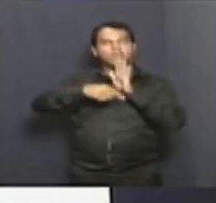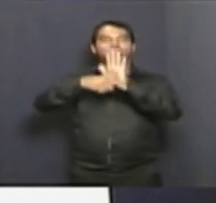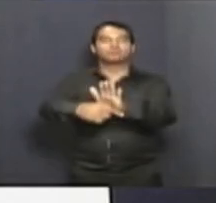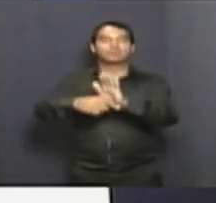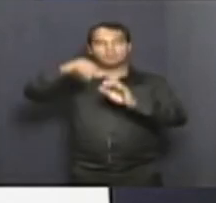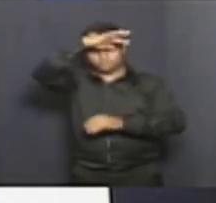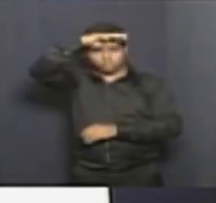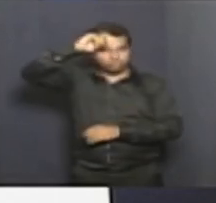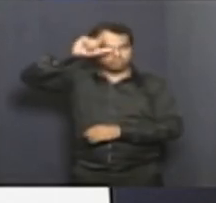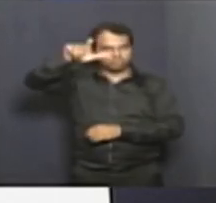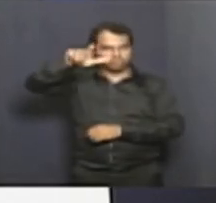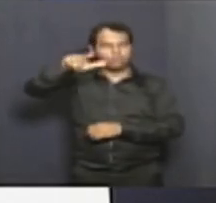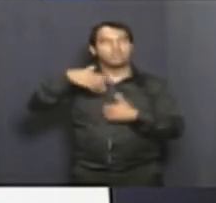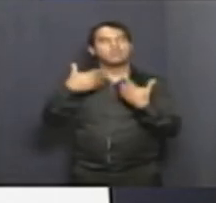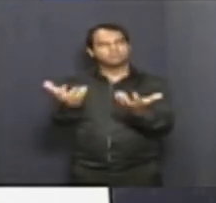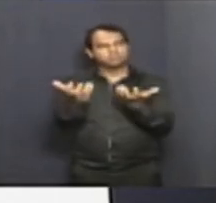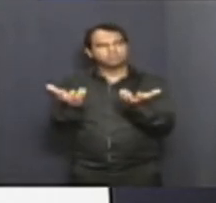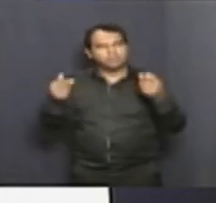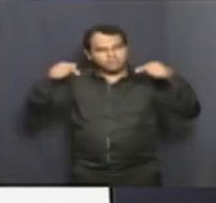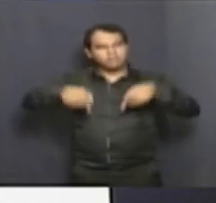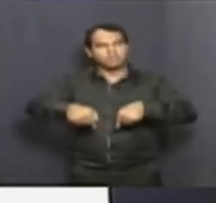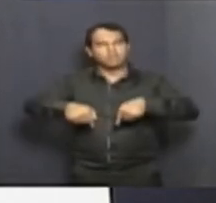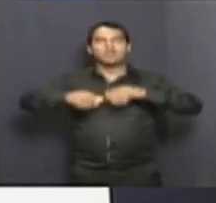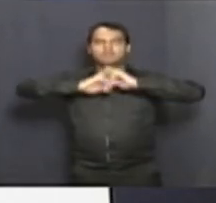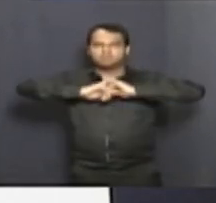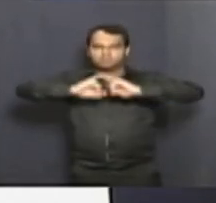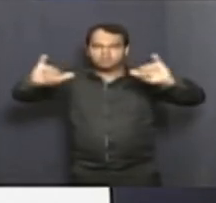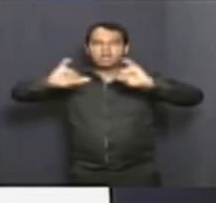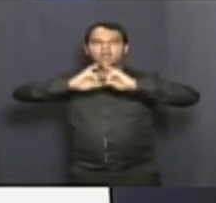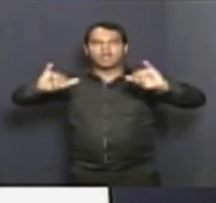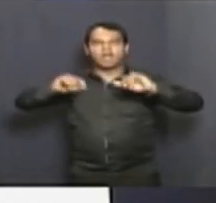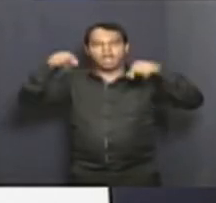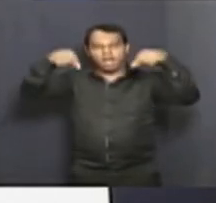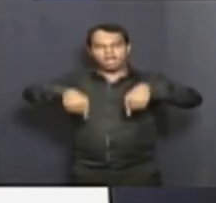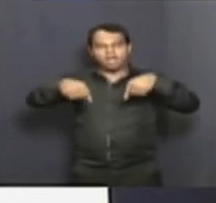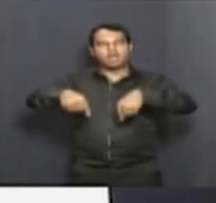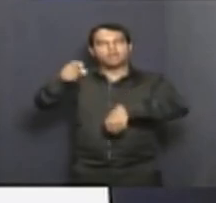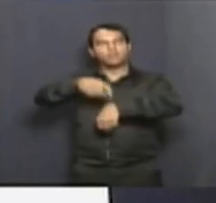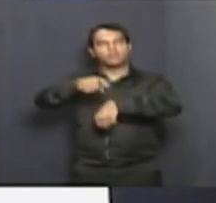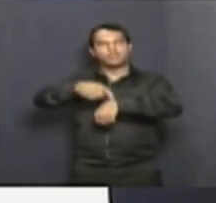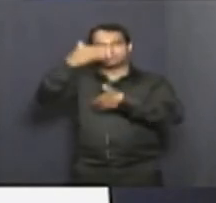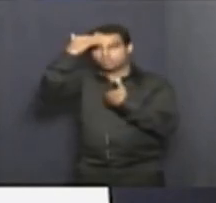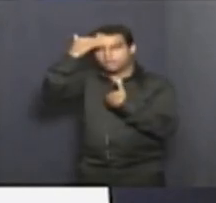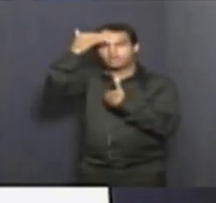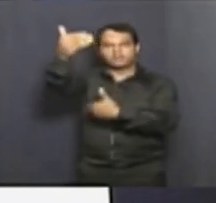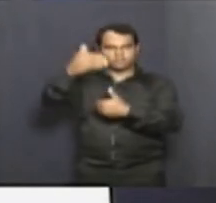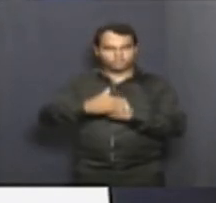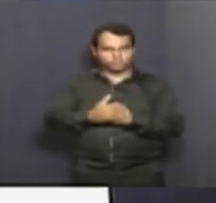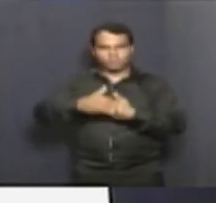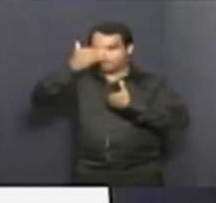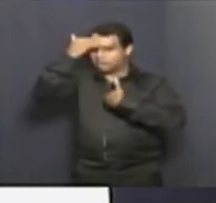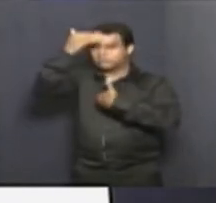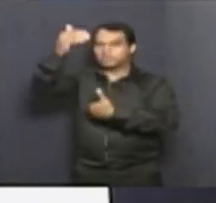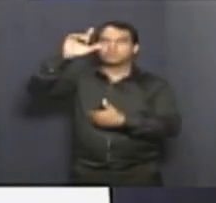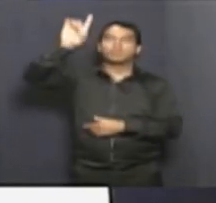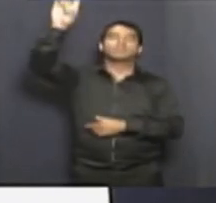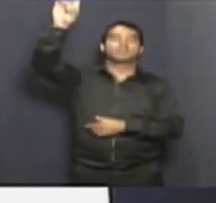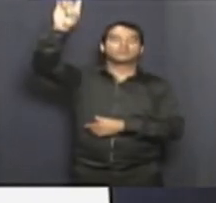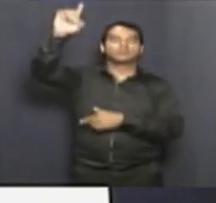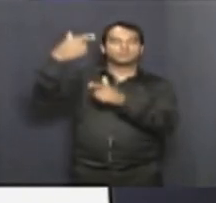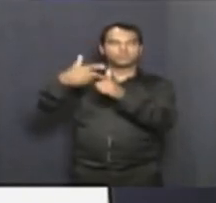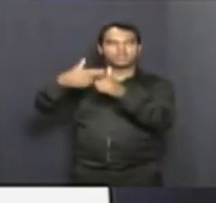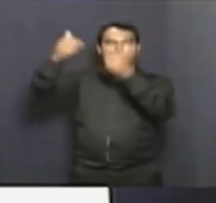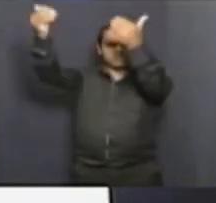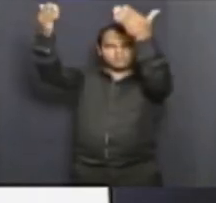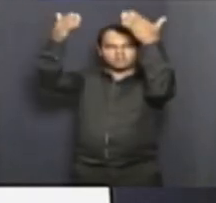do sul quero dizer aqui que este pra mim é um momento de agradecimento agradecimento a deus pelo dom da